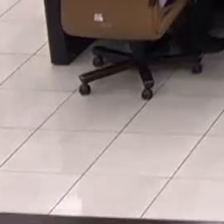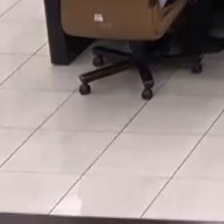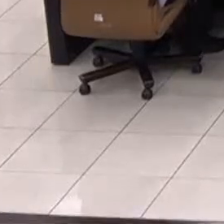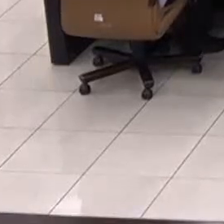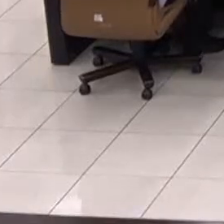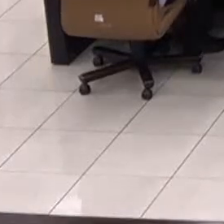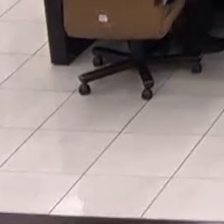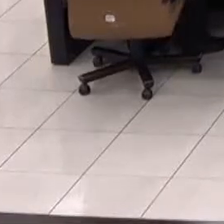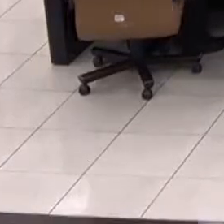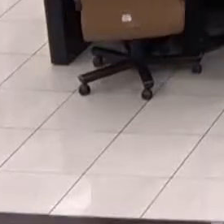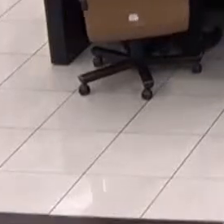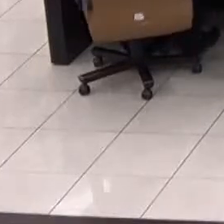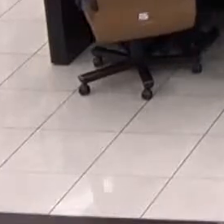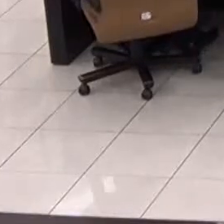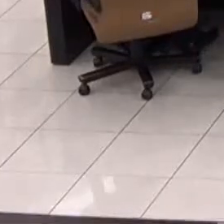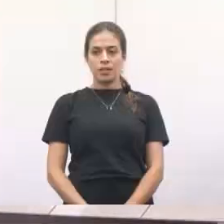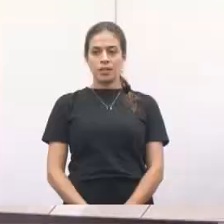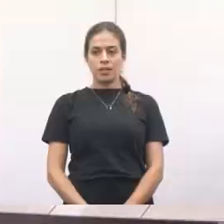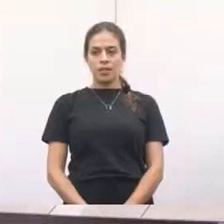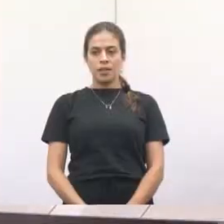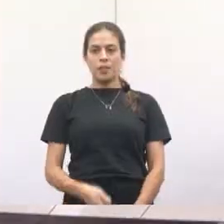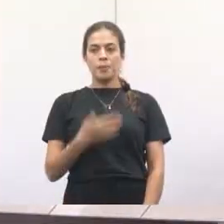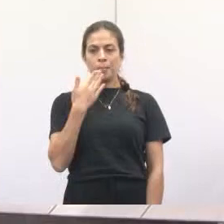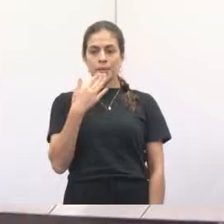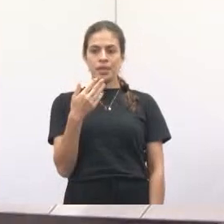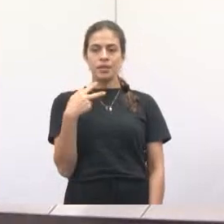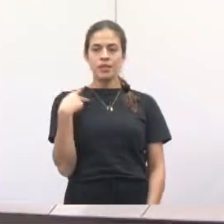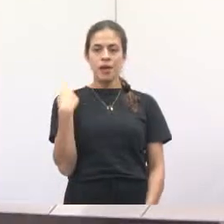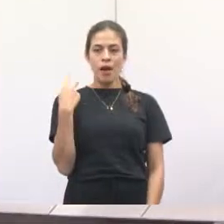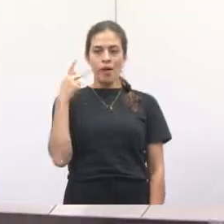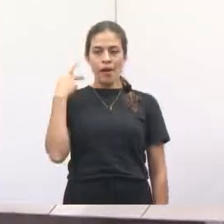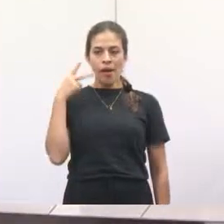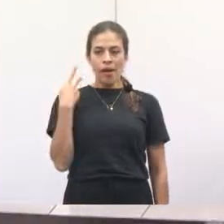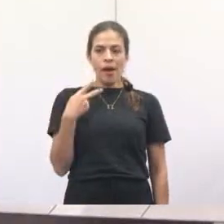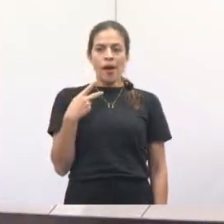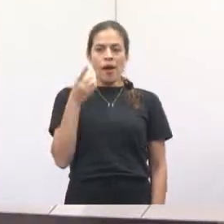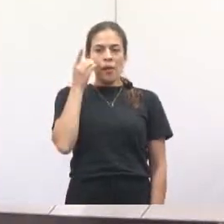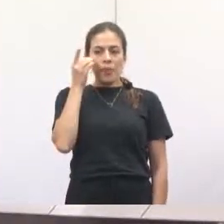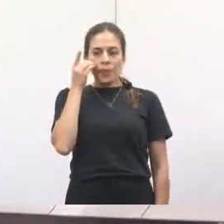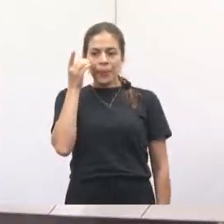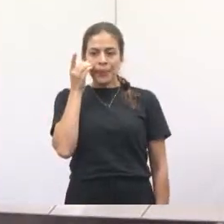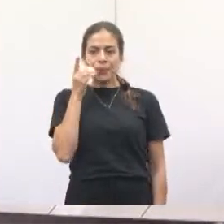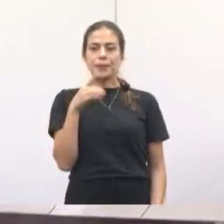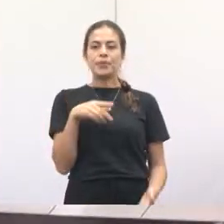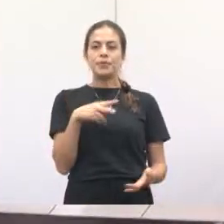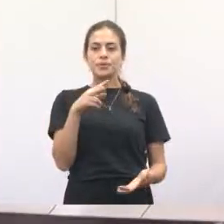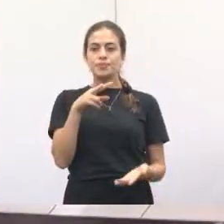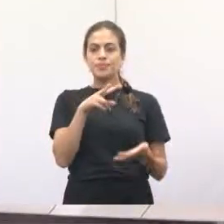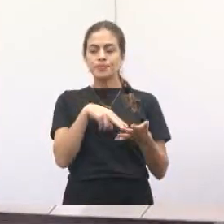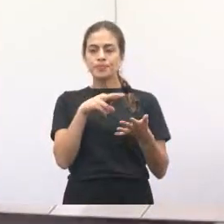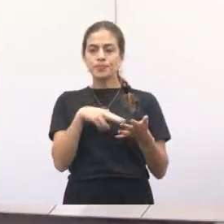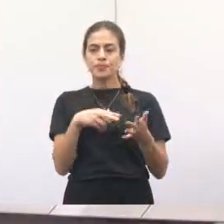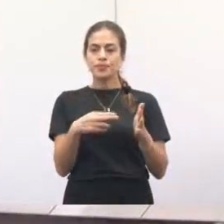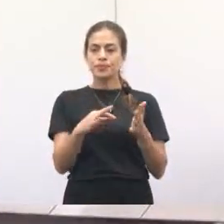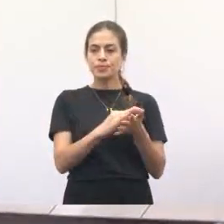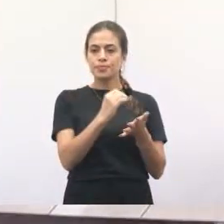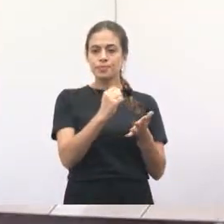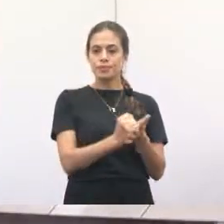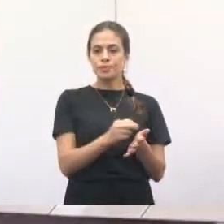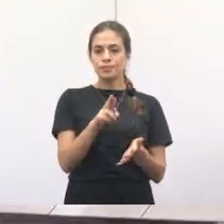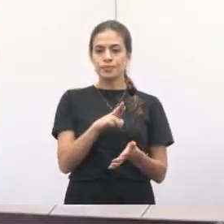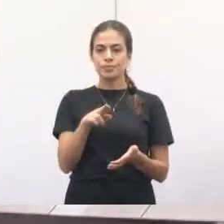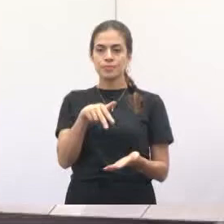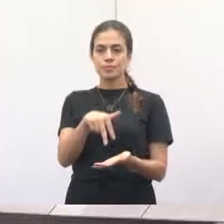Solicito ao vereador Dude que faça a leitura dos inscritos para fazer uso da palavra nos temas